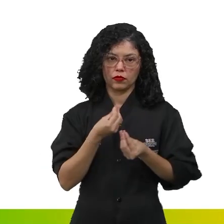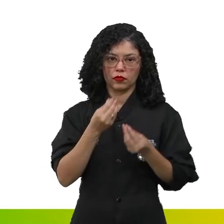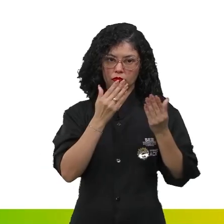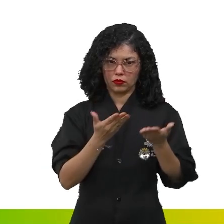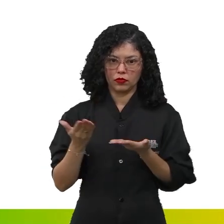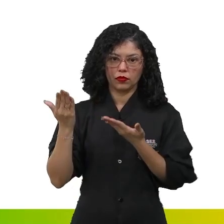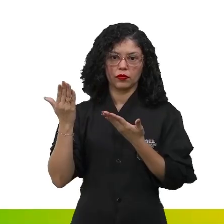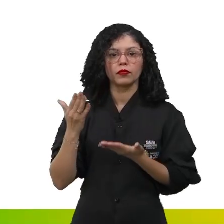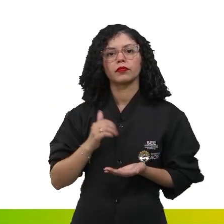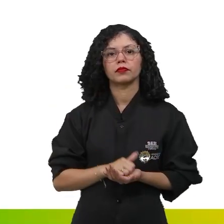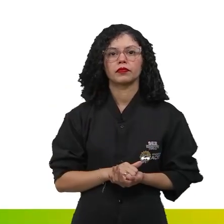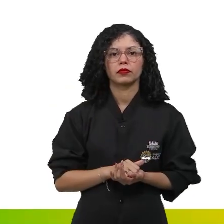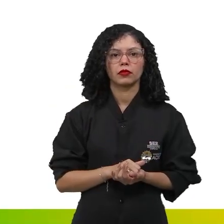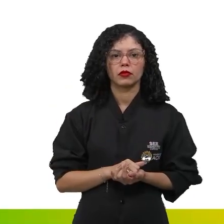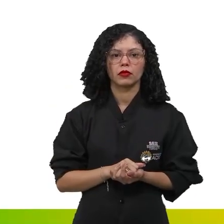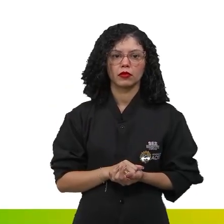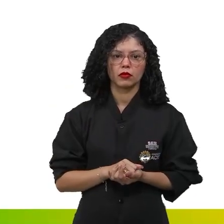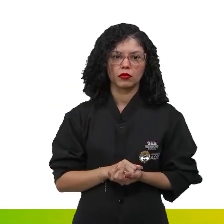ó,